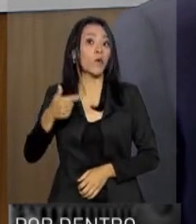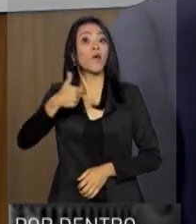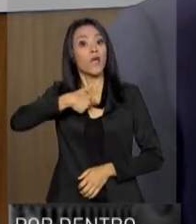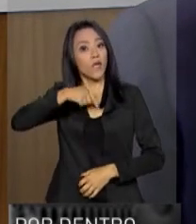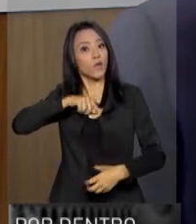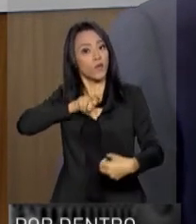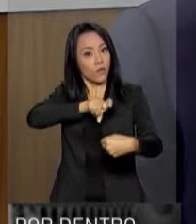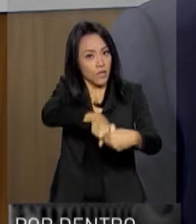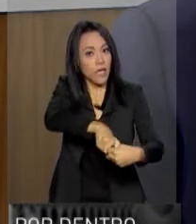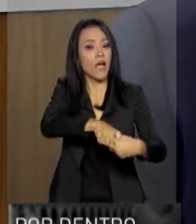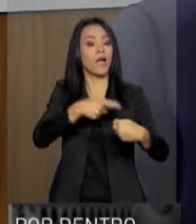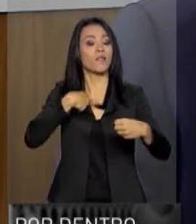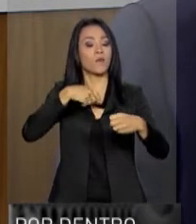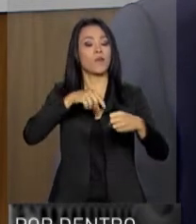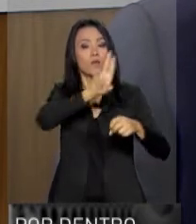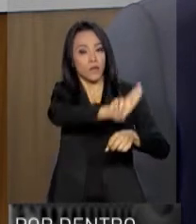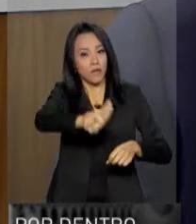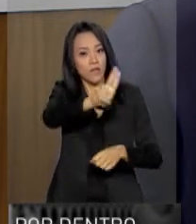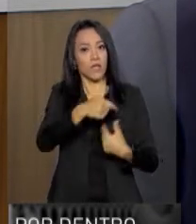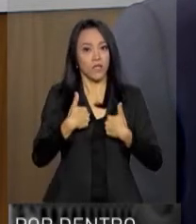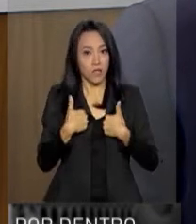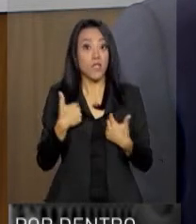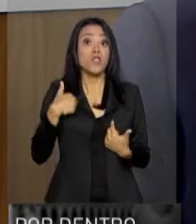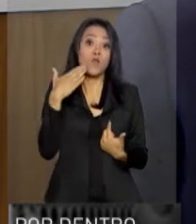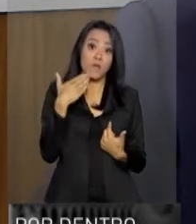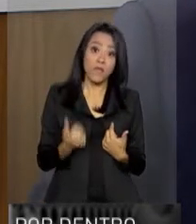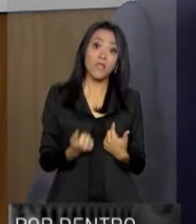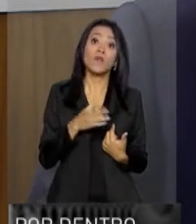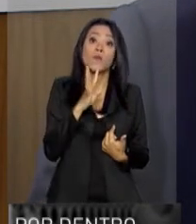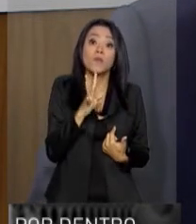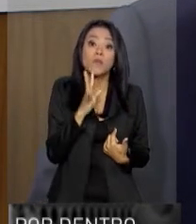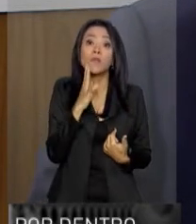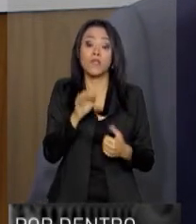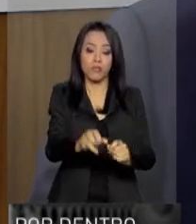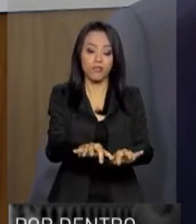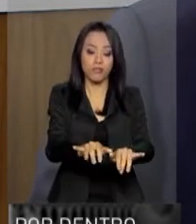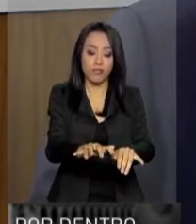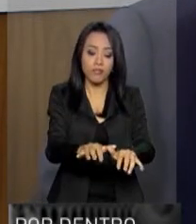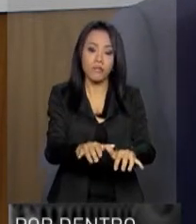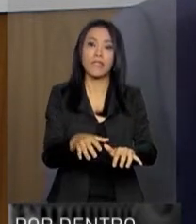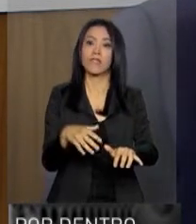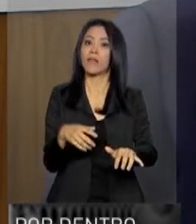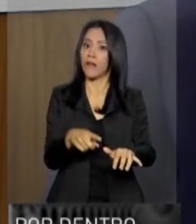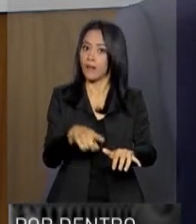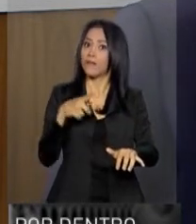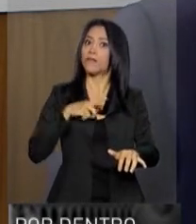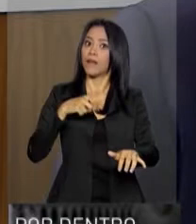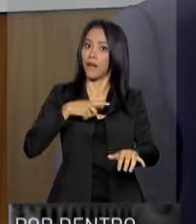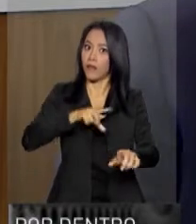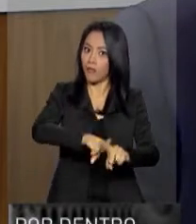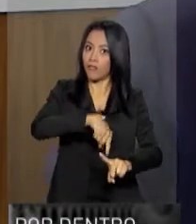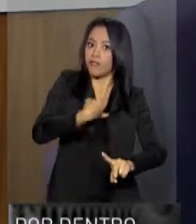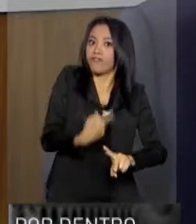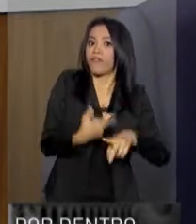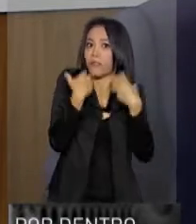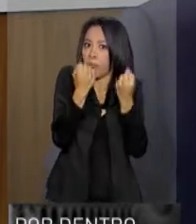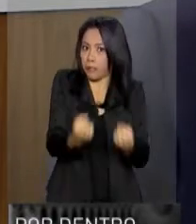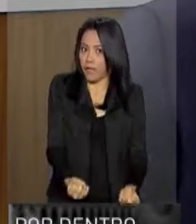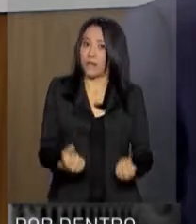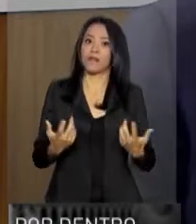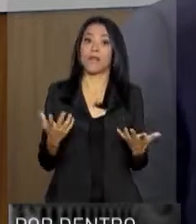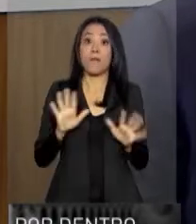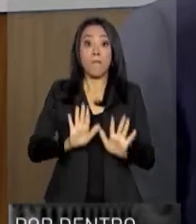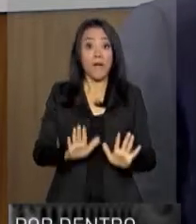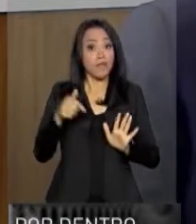e sei que a alfabetização digital tem um custo adicional mas agora com este programa